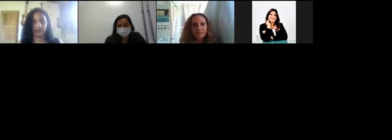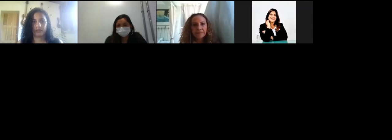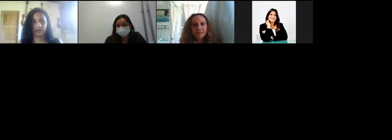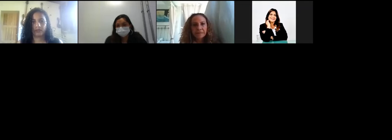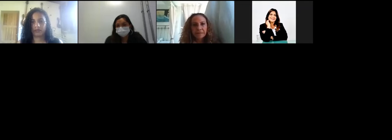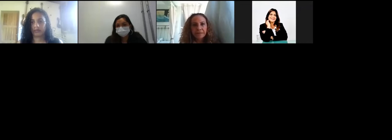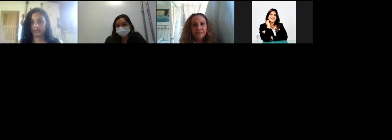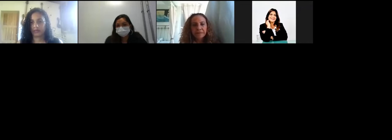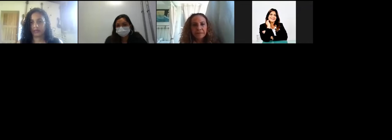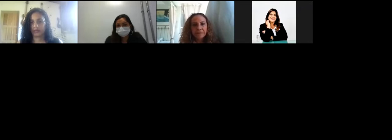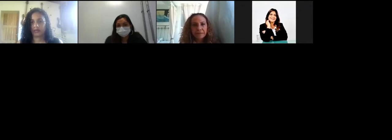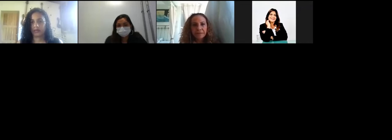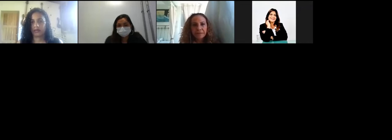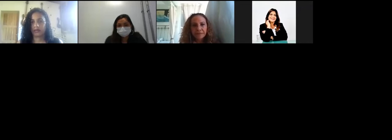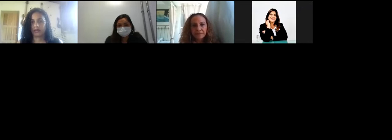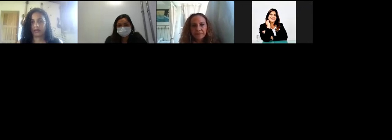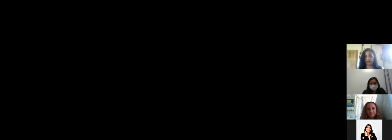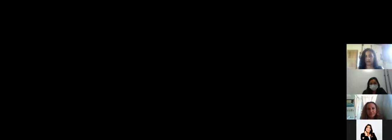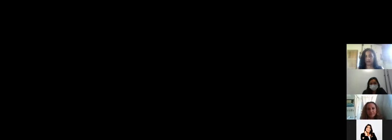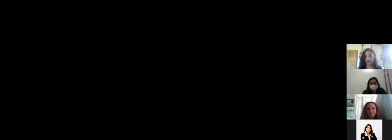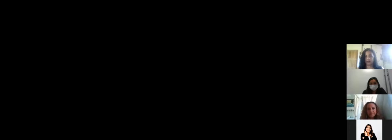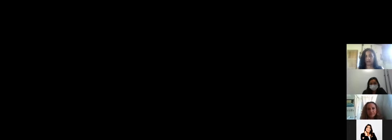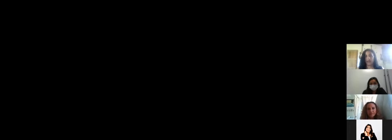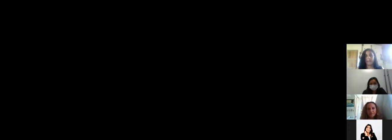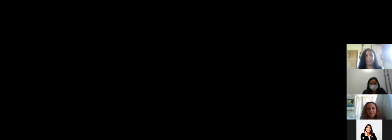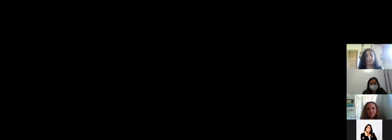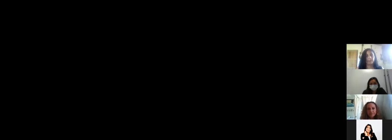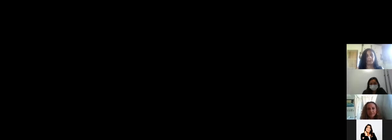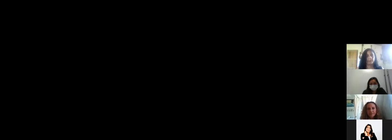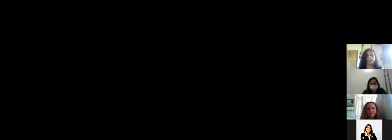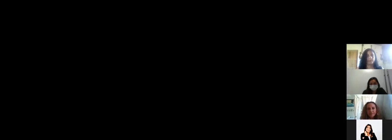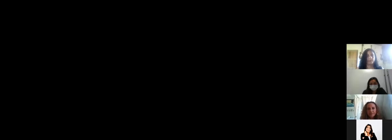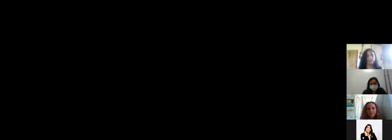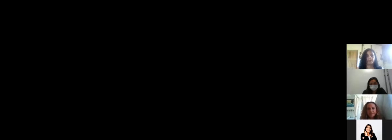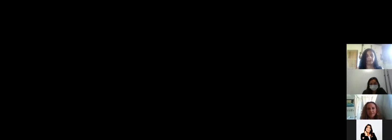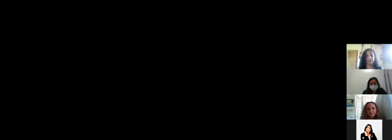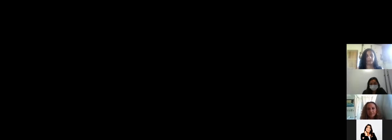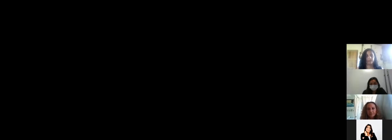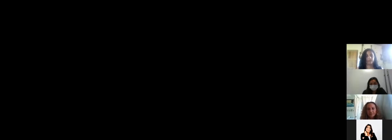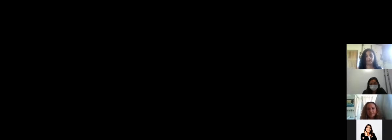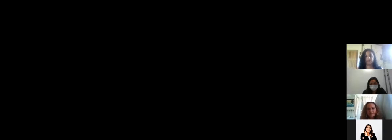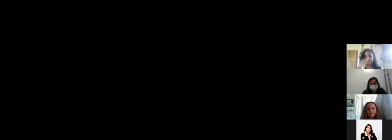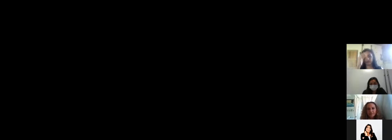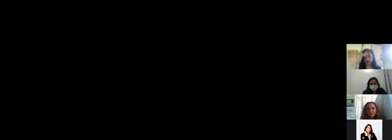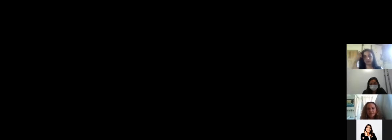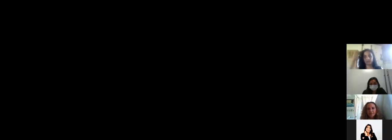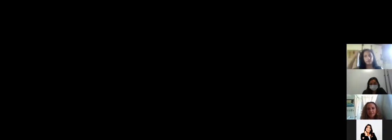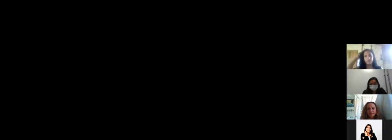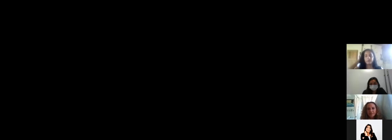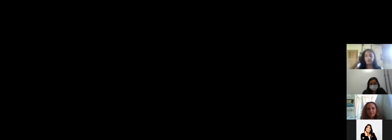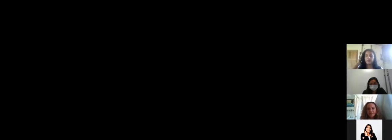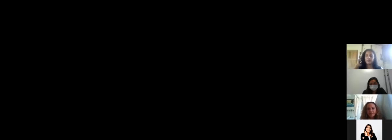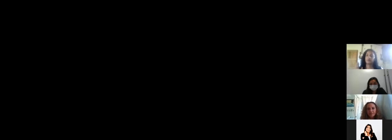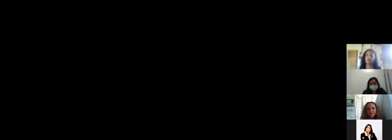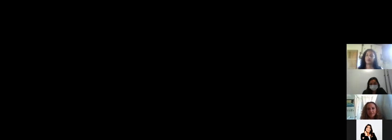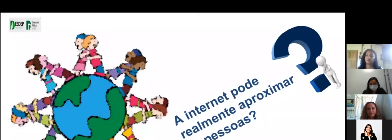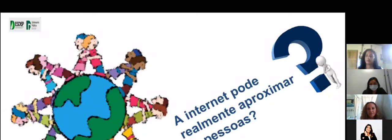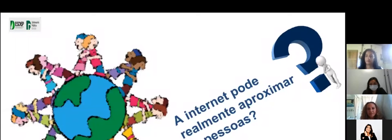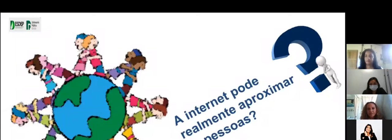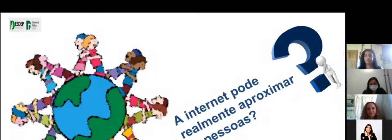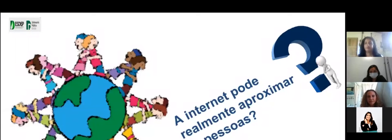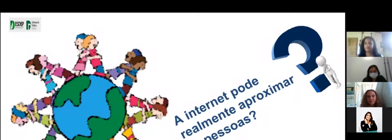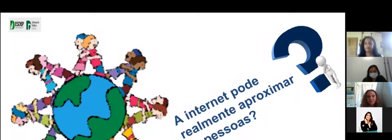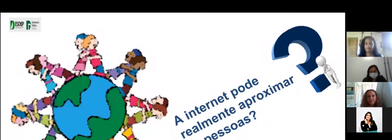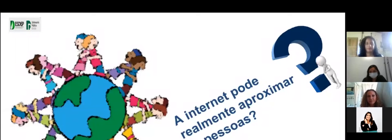a gente vai começar com o nosso check-in, né, Rê? E nosso check-in é perguntando para vocês como é que vocês se comunicam na